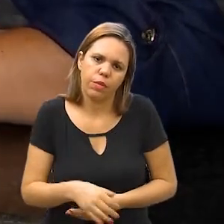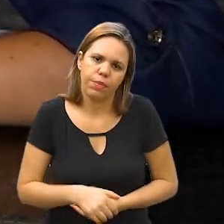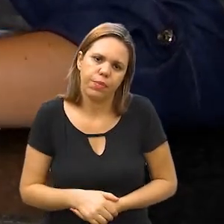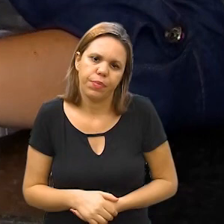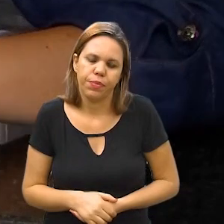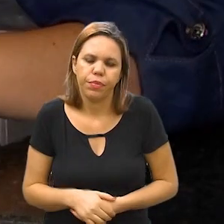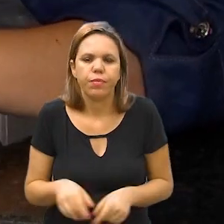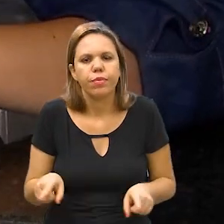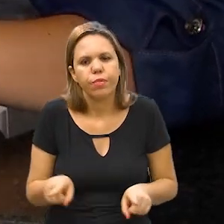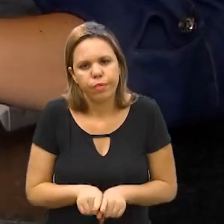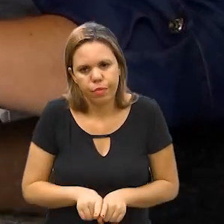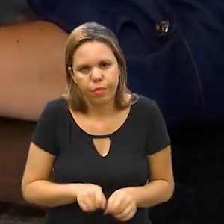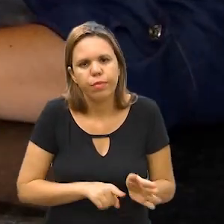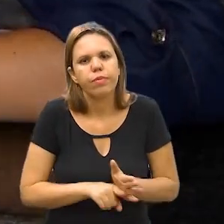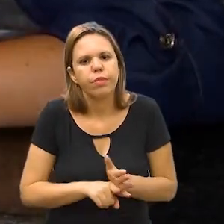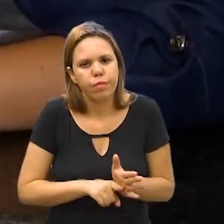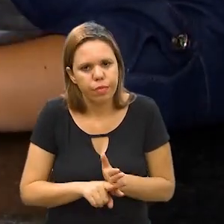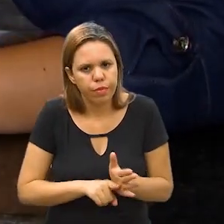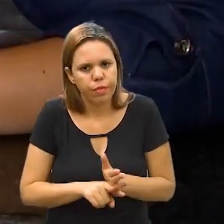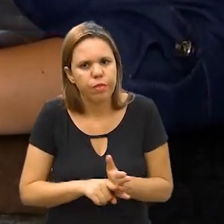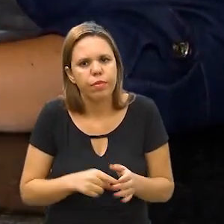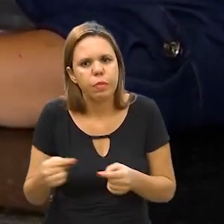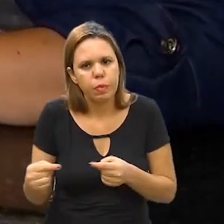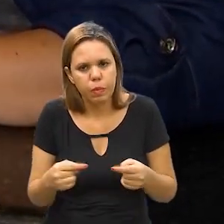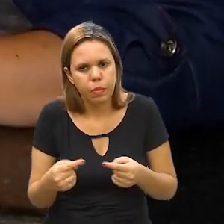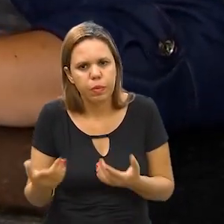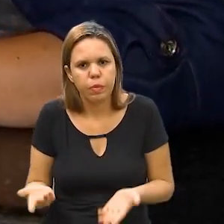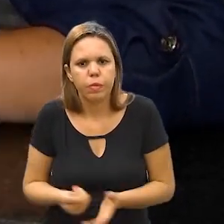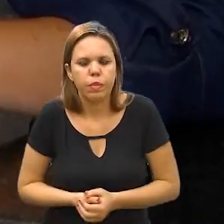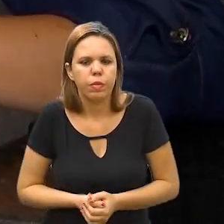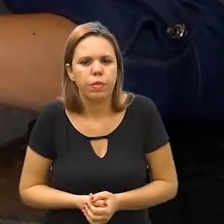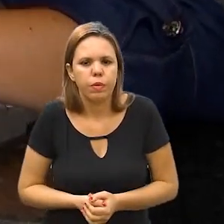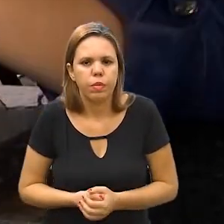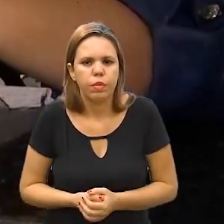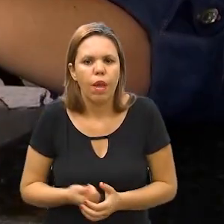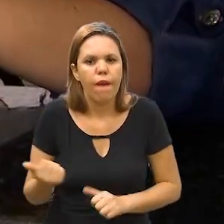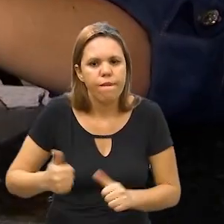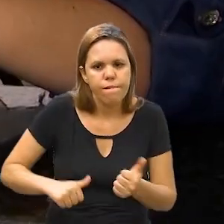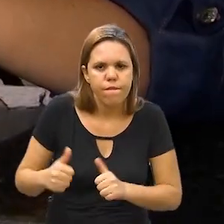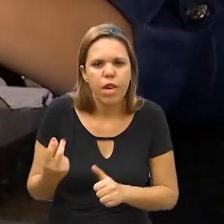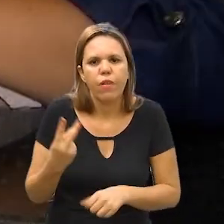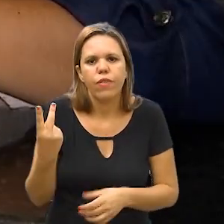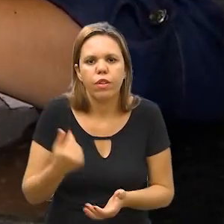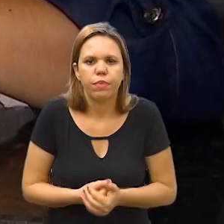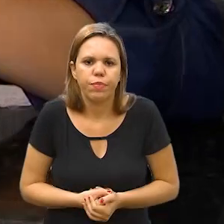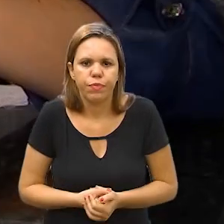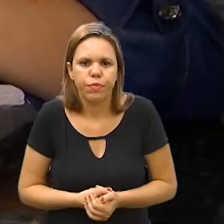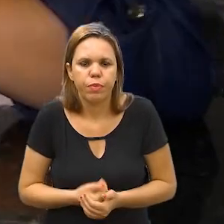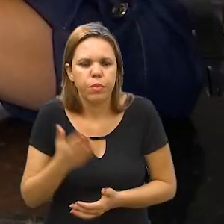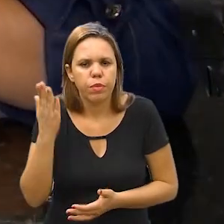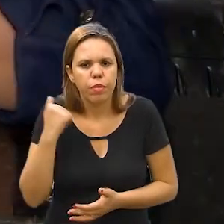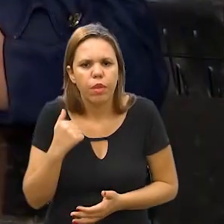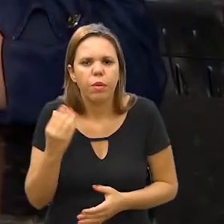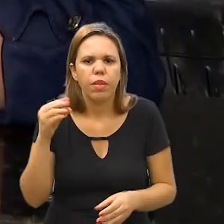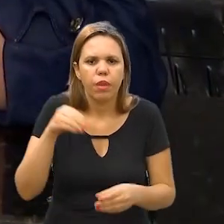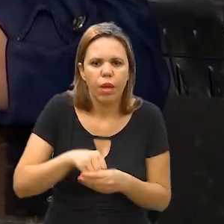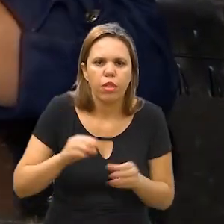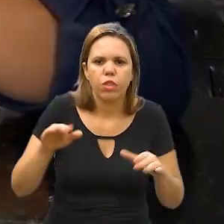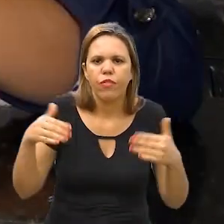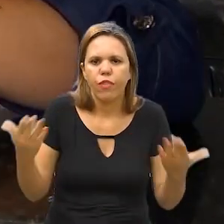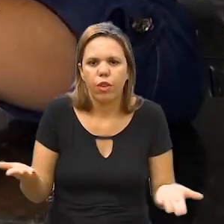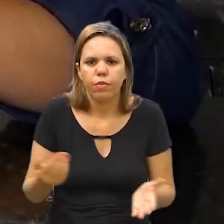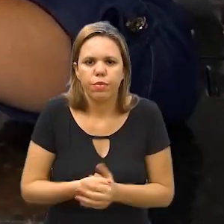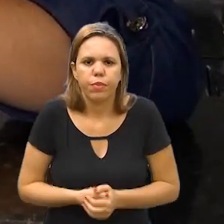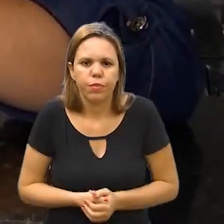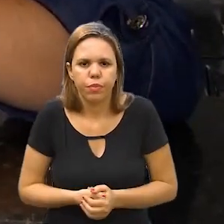E também dei uma pesquisada nos concorrentes para avaliar o preço, né, para saber se meu preço estava dentro, estava